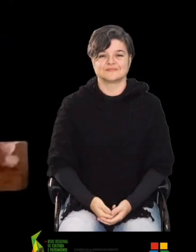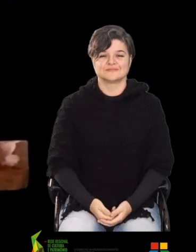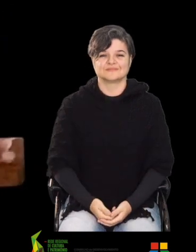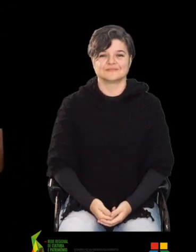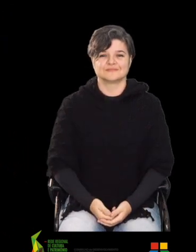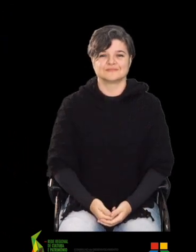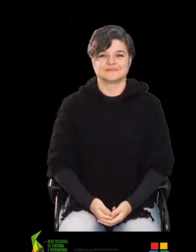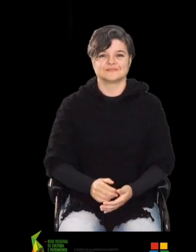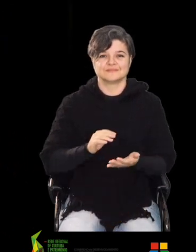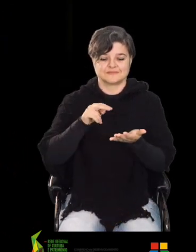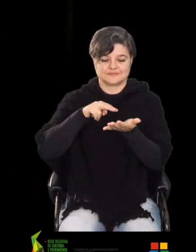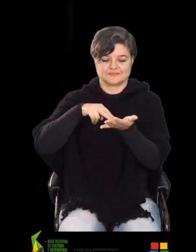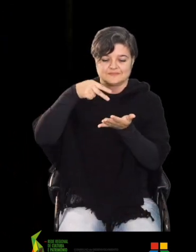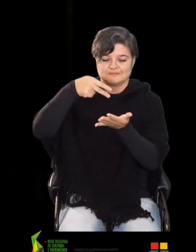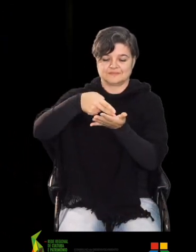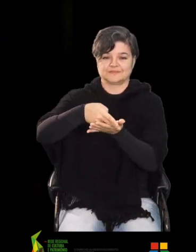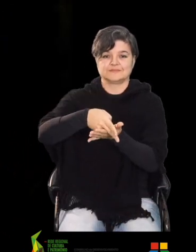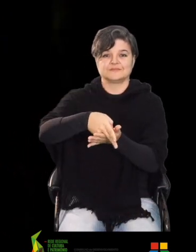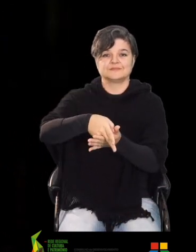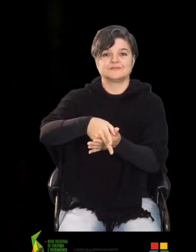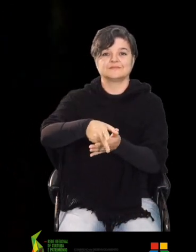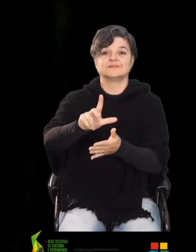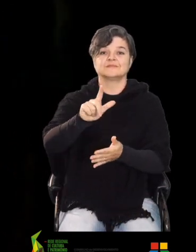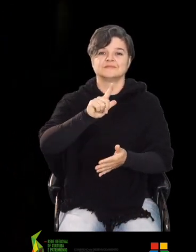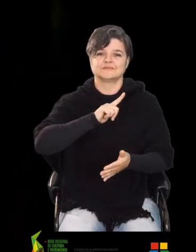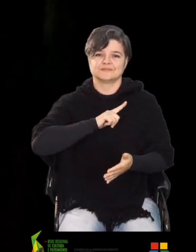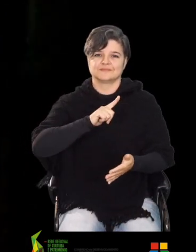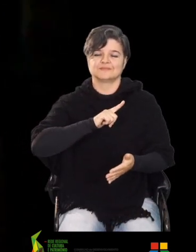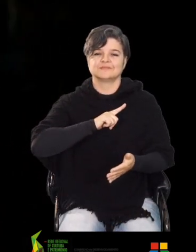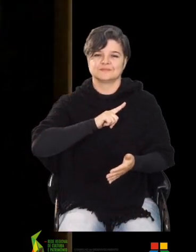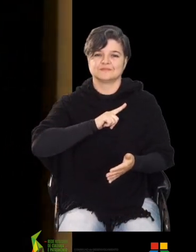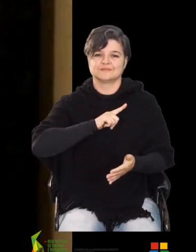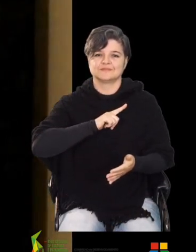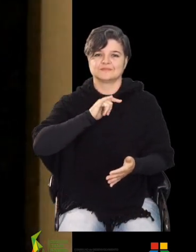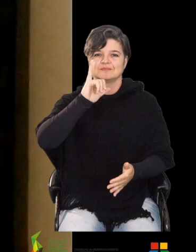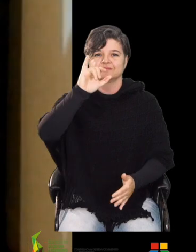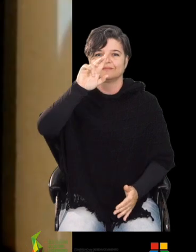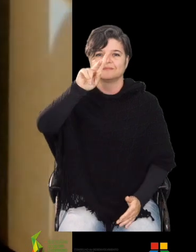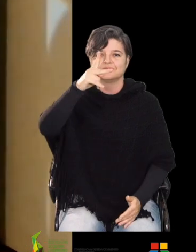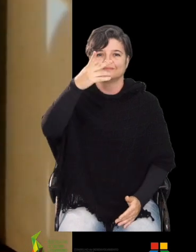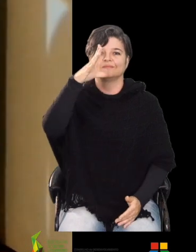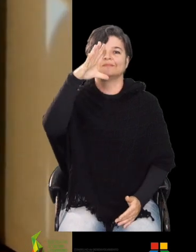o desnatado haver uma ilha e